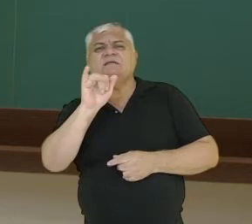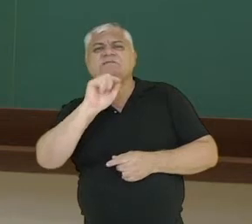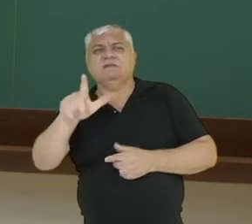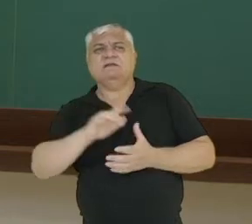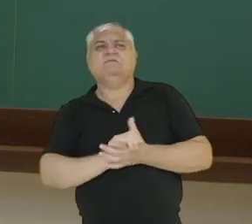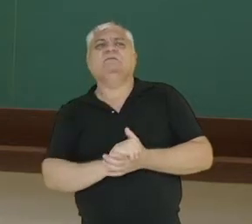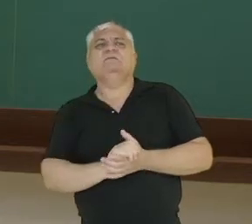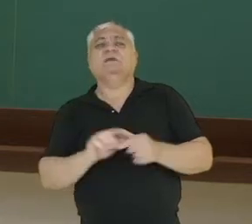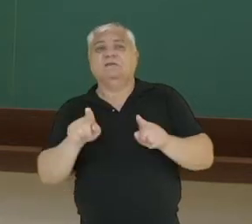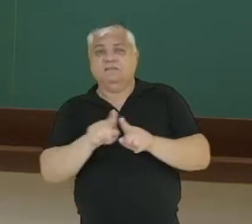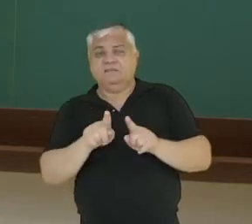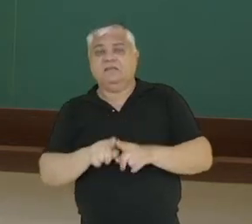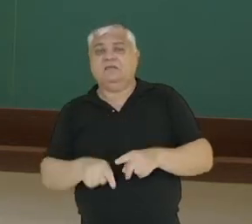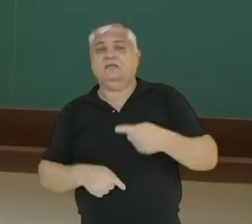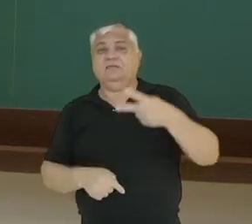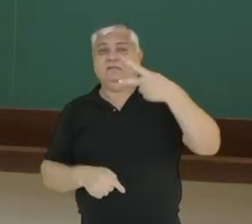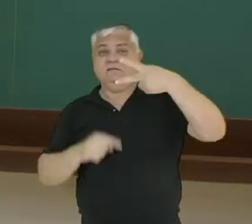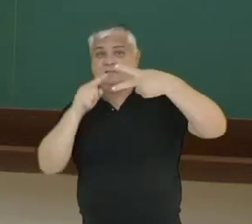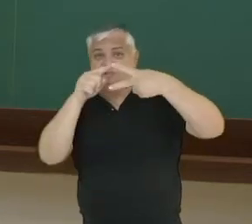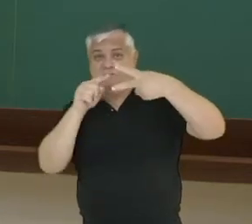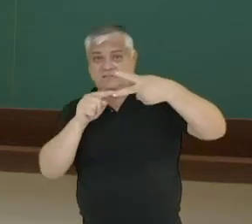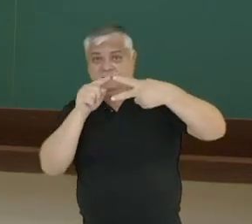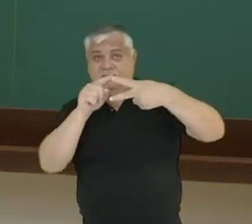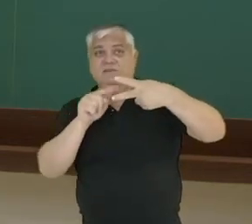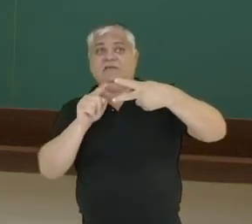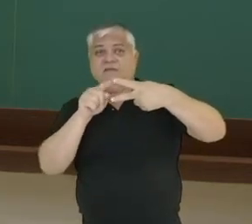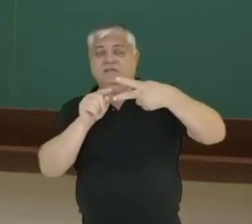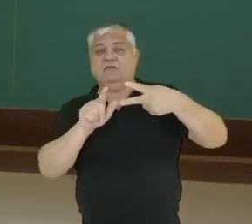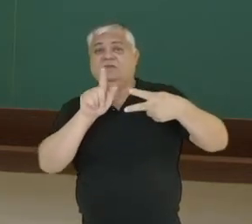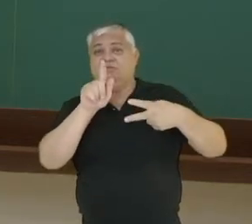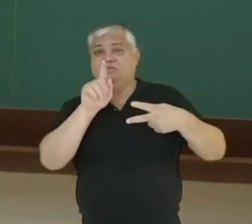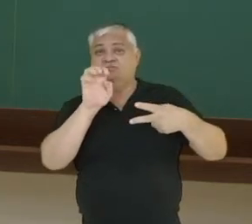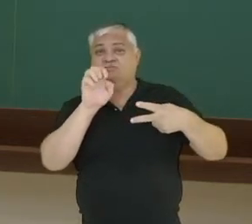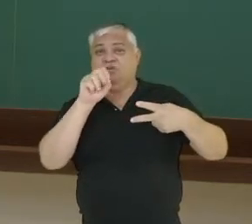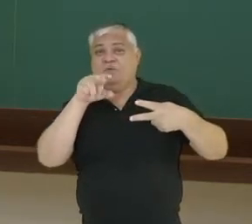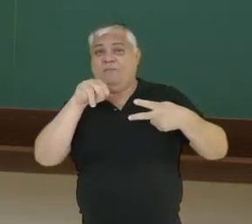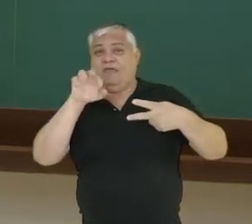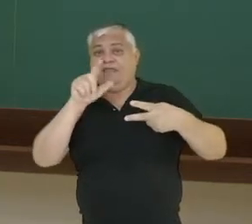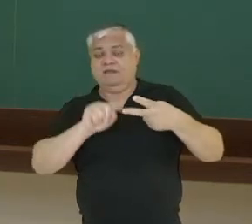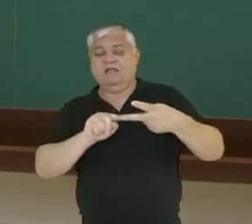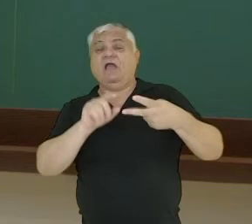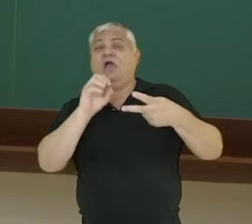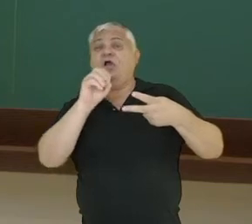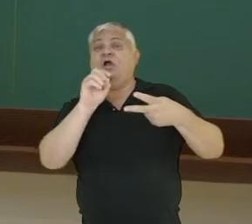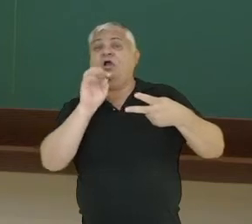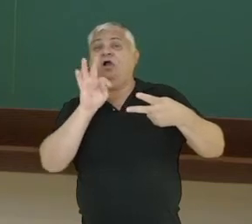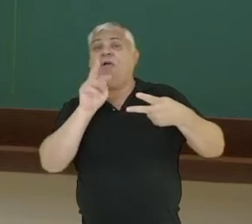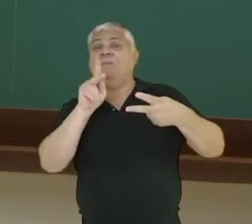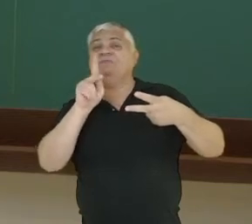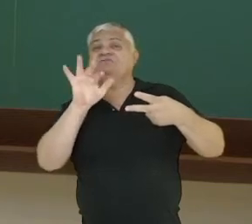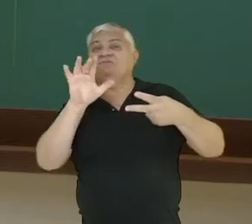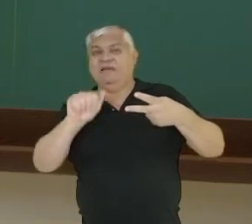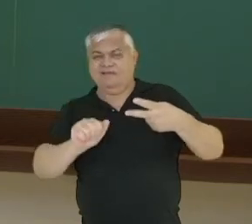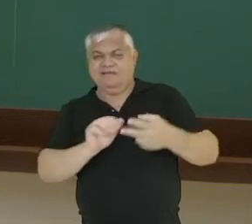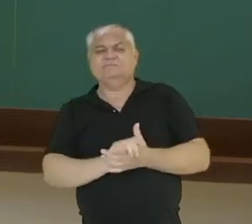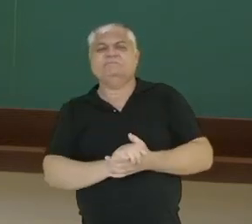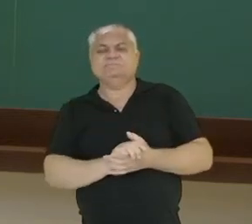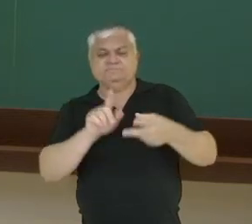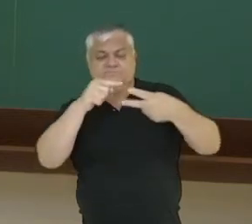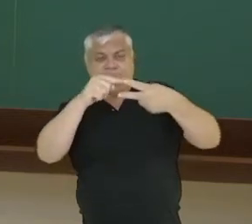Ela é subdividida em isomeria geométrica e isomeria ótica. Ah, tá, professor.